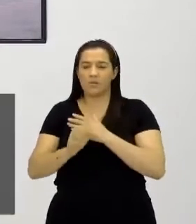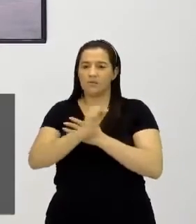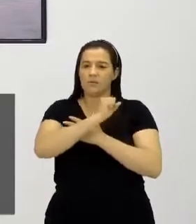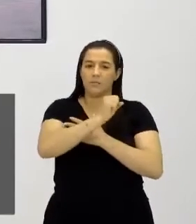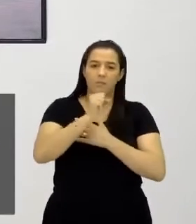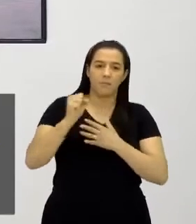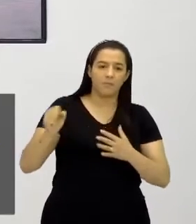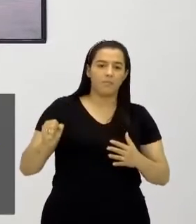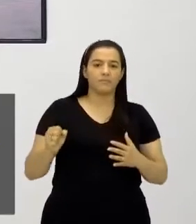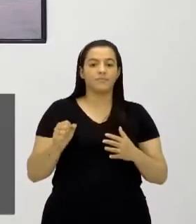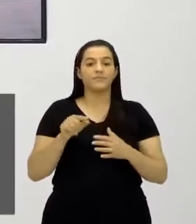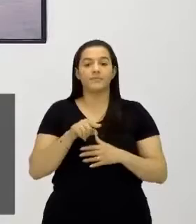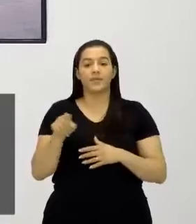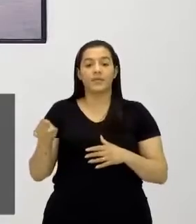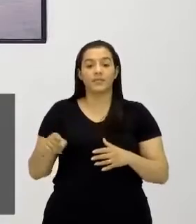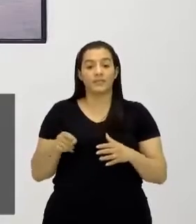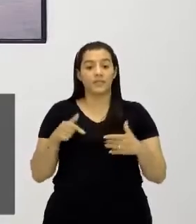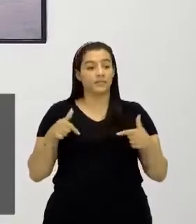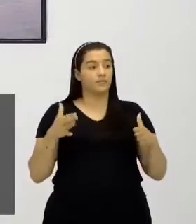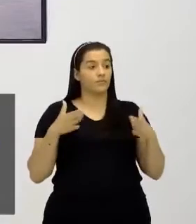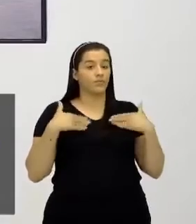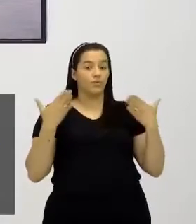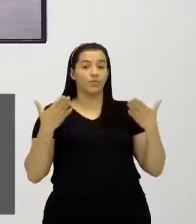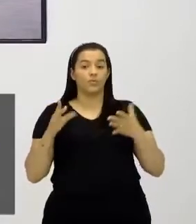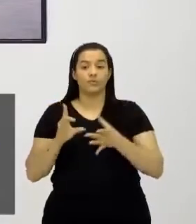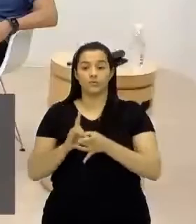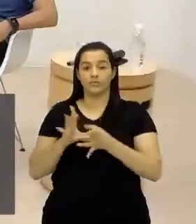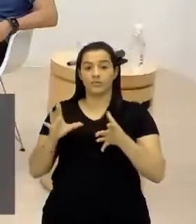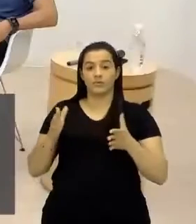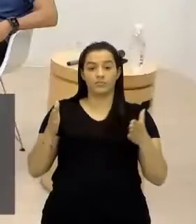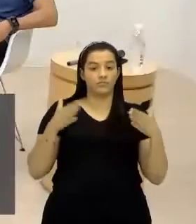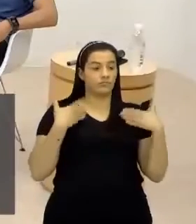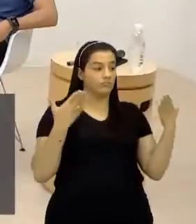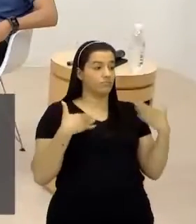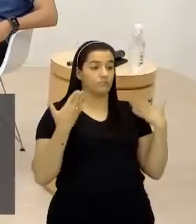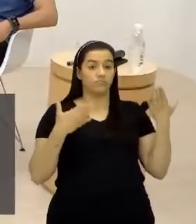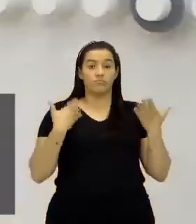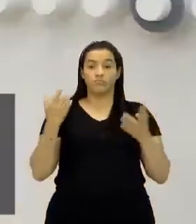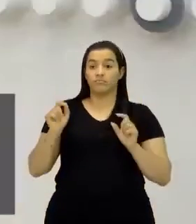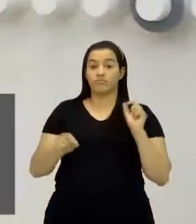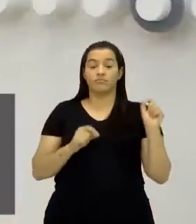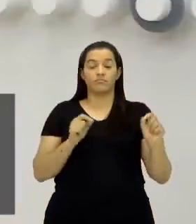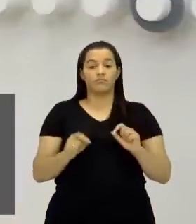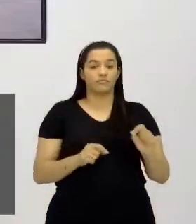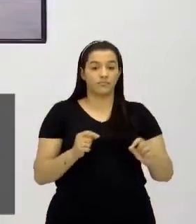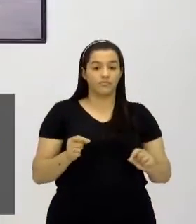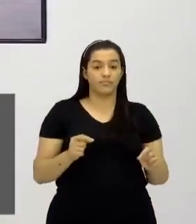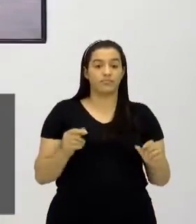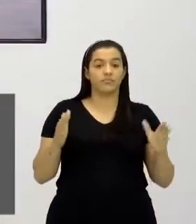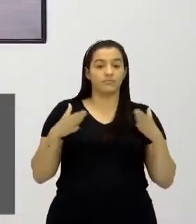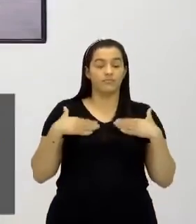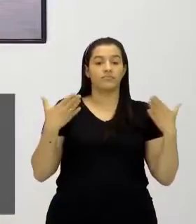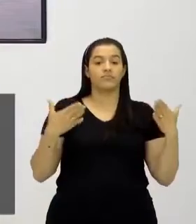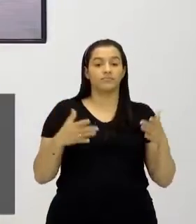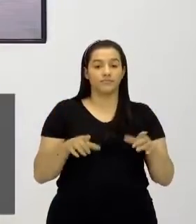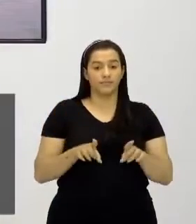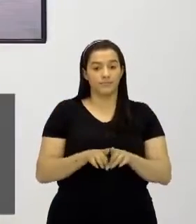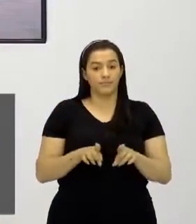mortes. Os liberais começaram a ficar assustados, né, Osmar? Também ficaria. Começaram a ficar